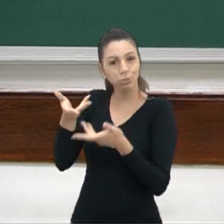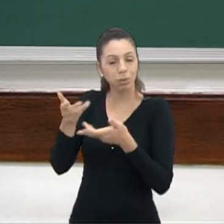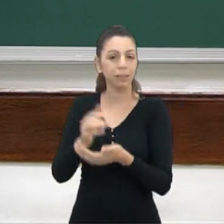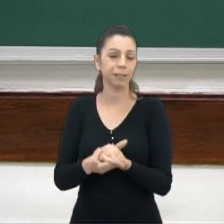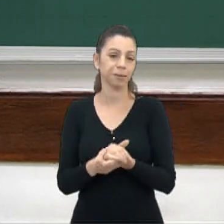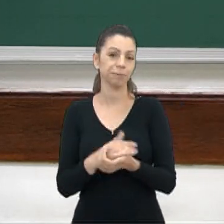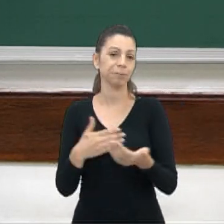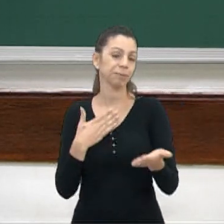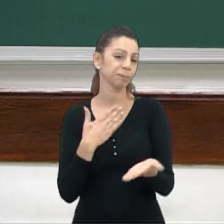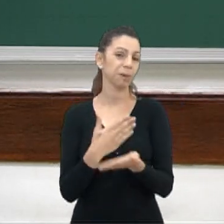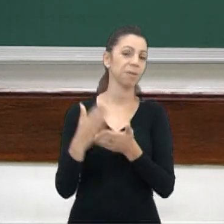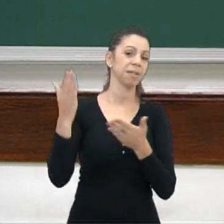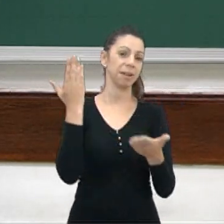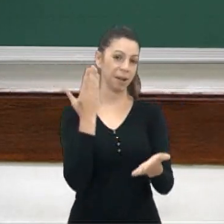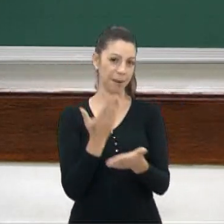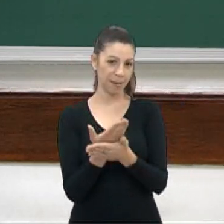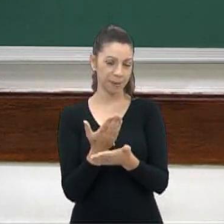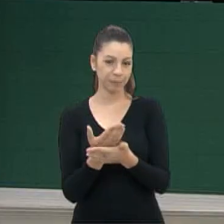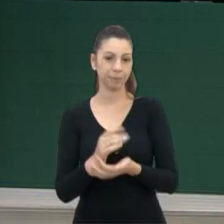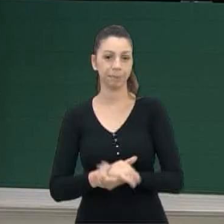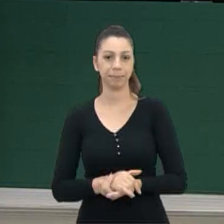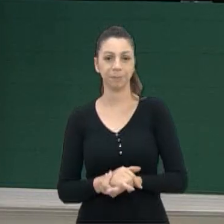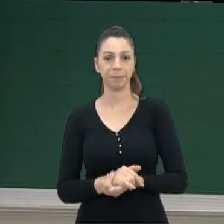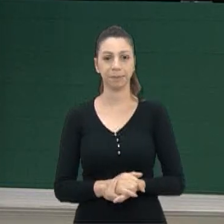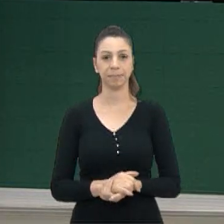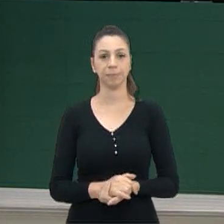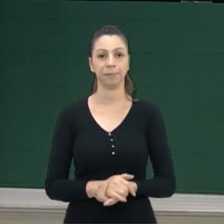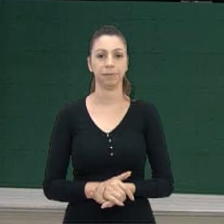vamos iniciar a aula então.